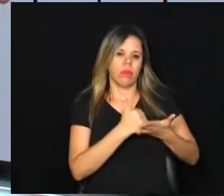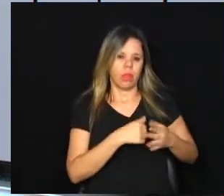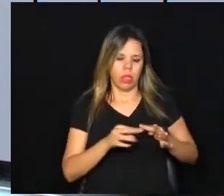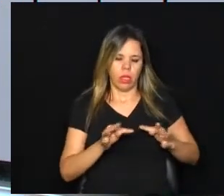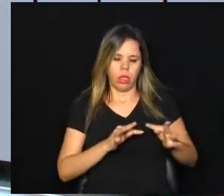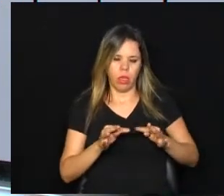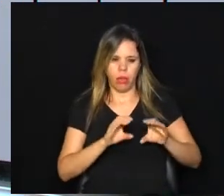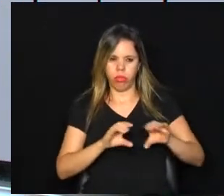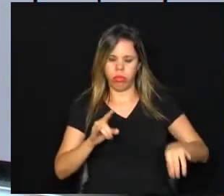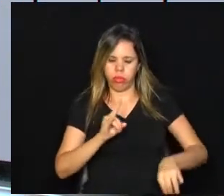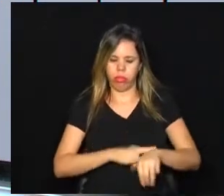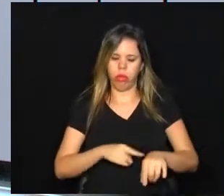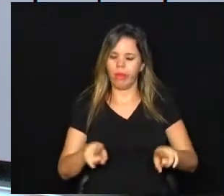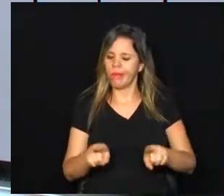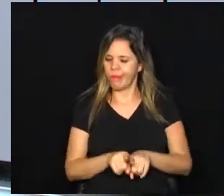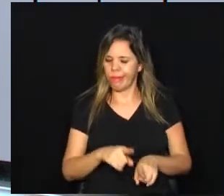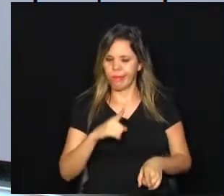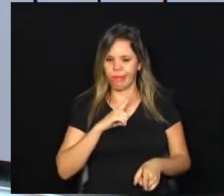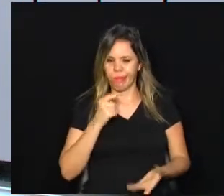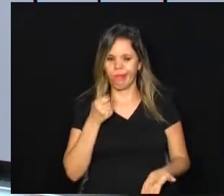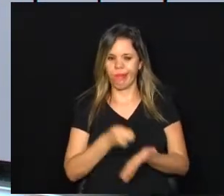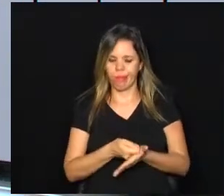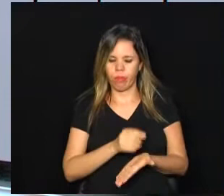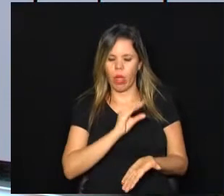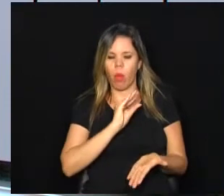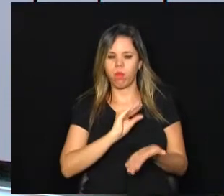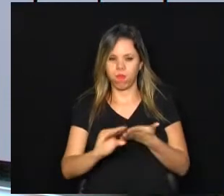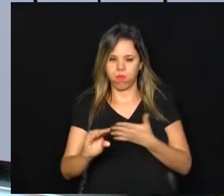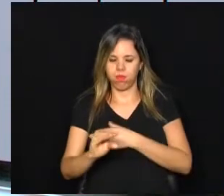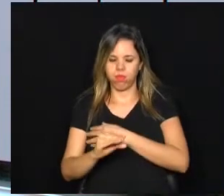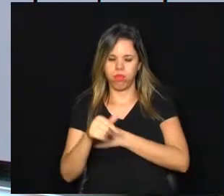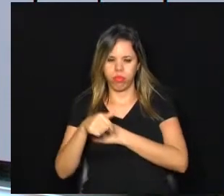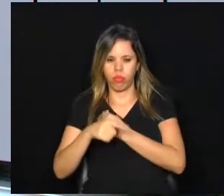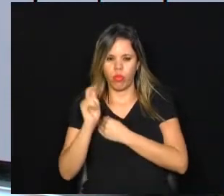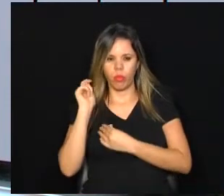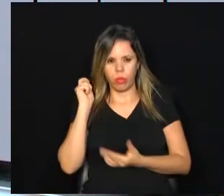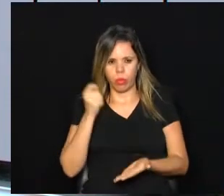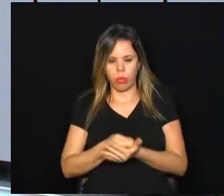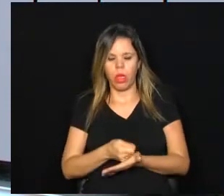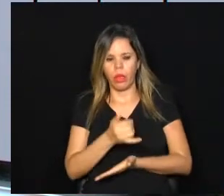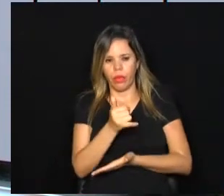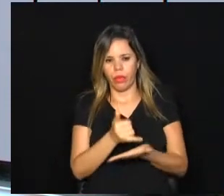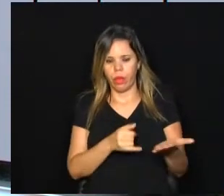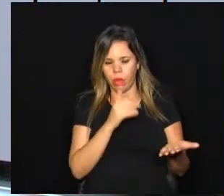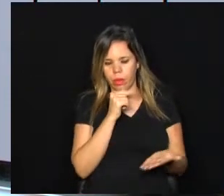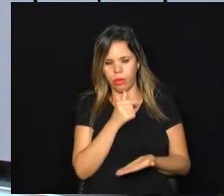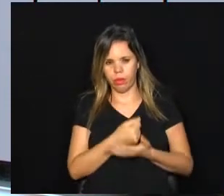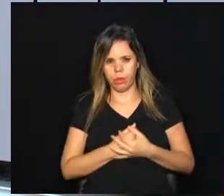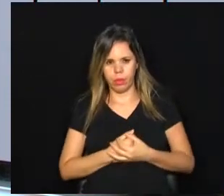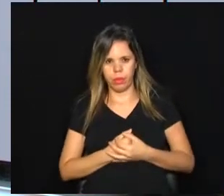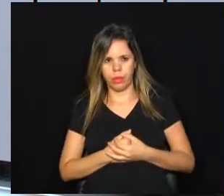de esgoto também exige investimento. Então, aqui a gente paga a tarifa de água e a tarifa de